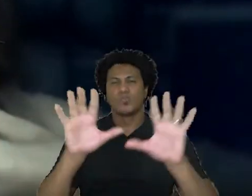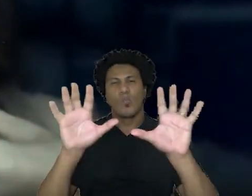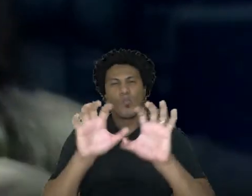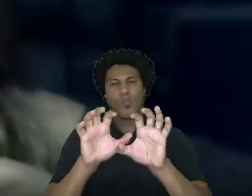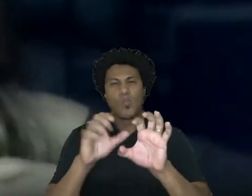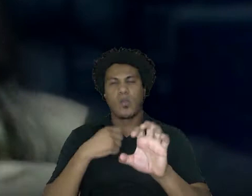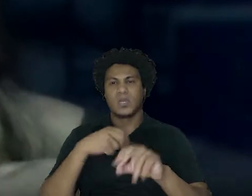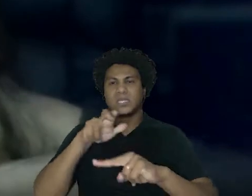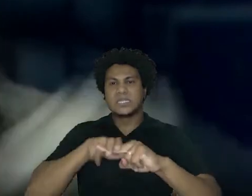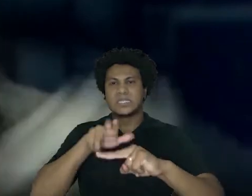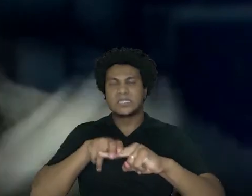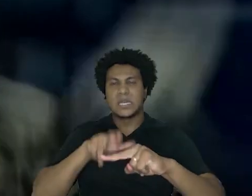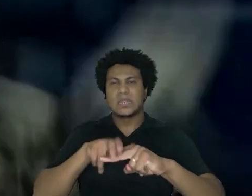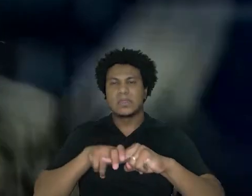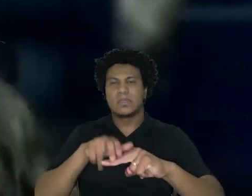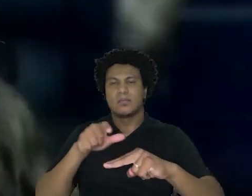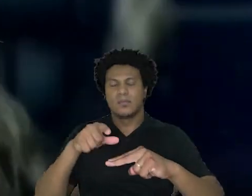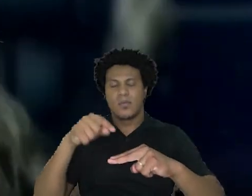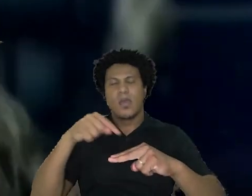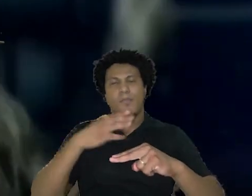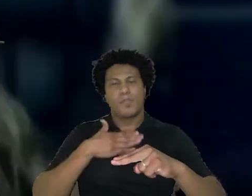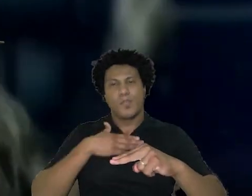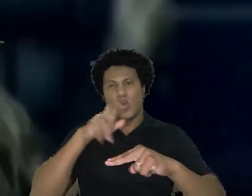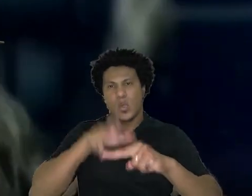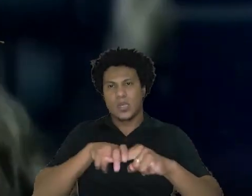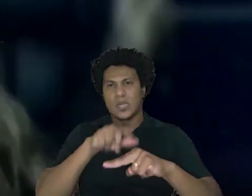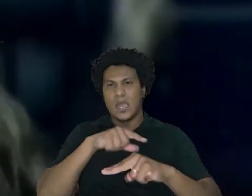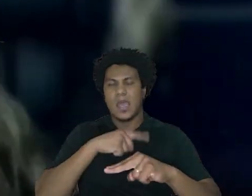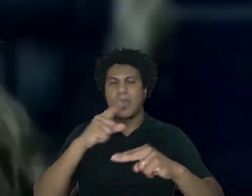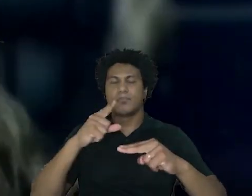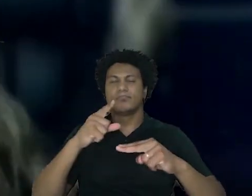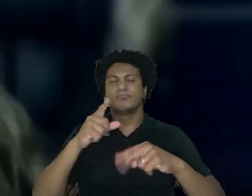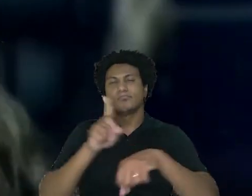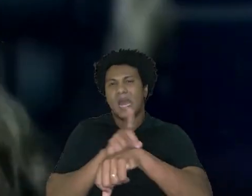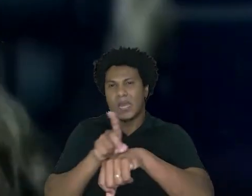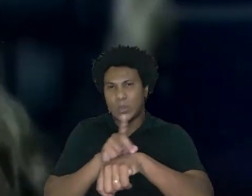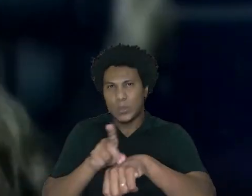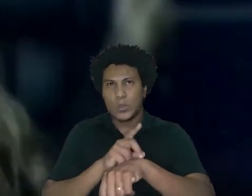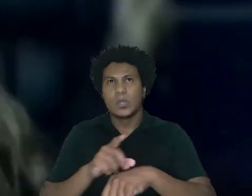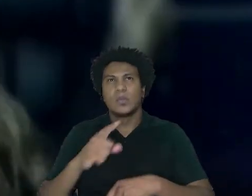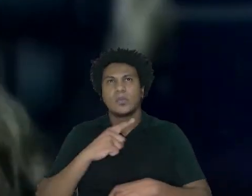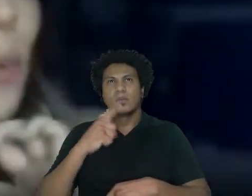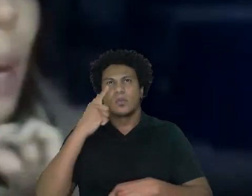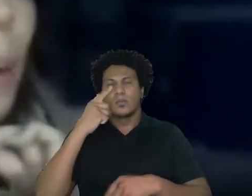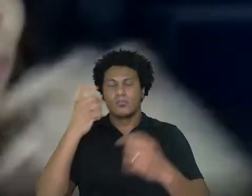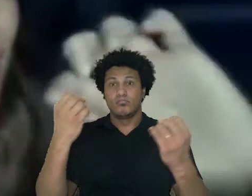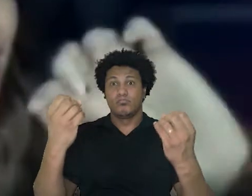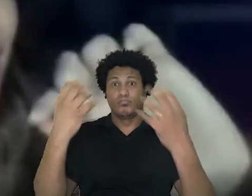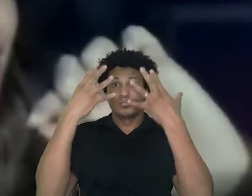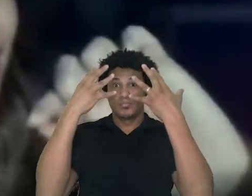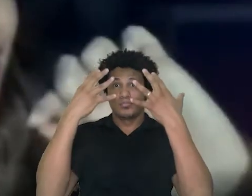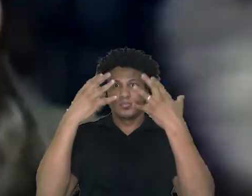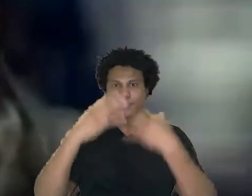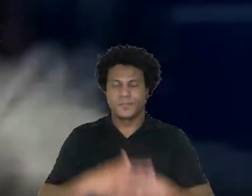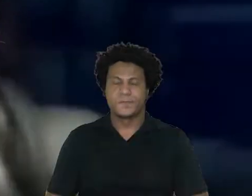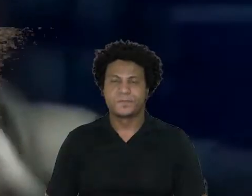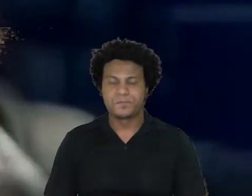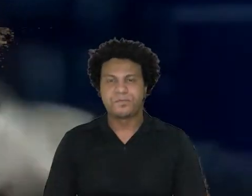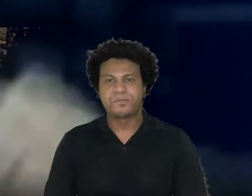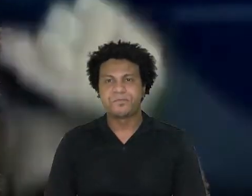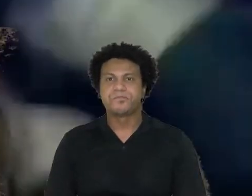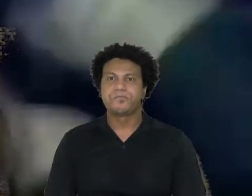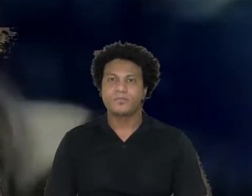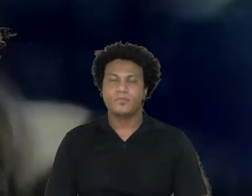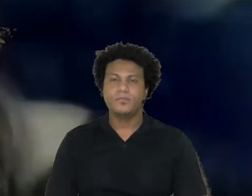grande dentro do tuço e estou sentada numa cadeira preta e o fundo está escuro porque está só acesa aqui uma luminária aqui na